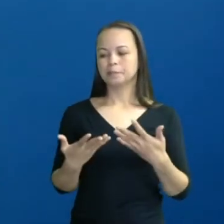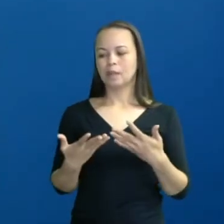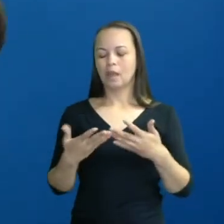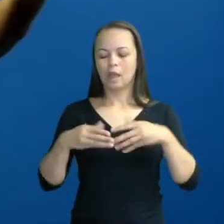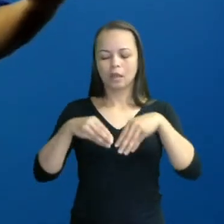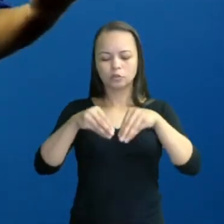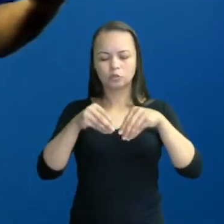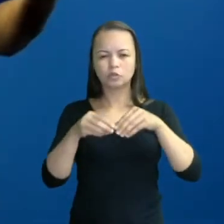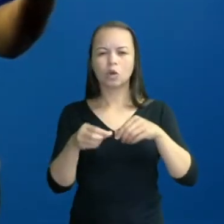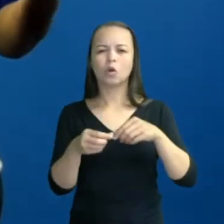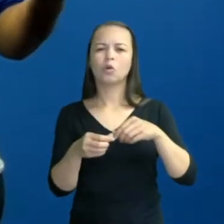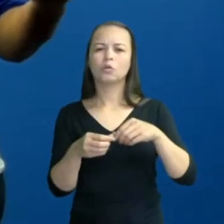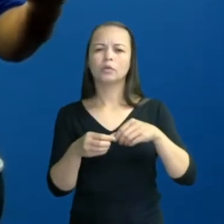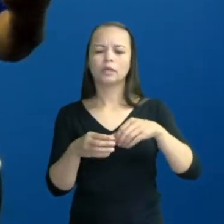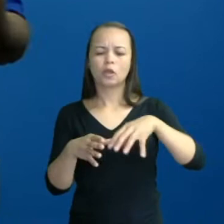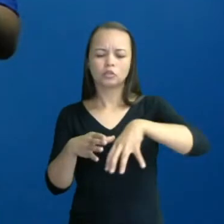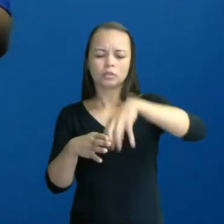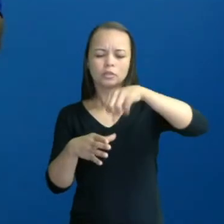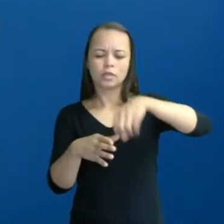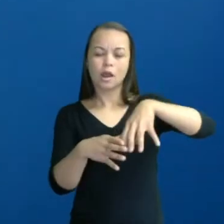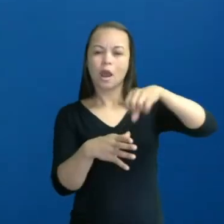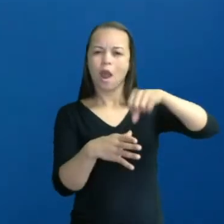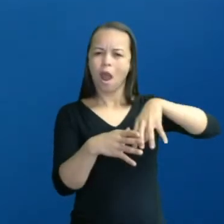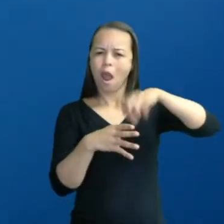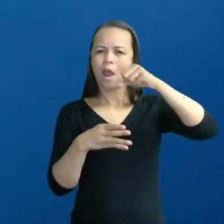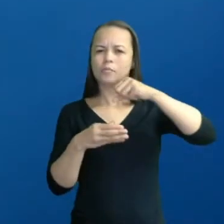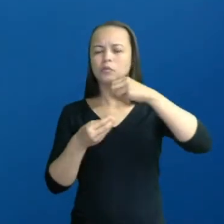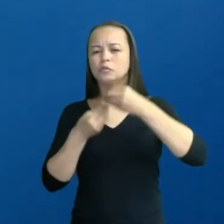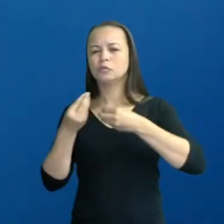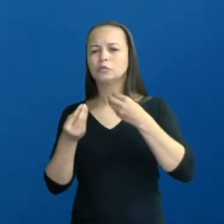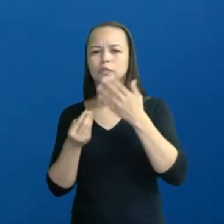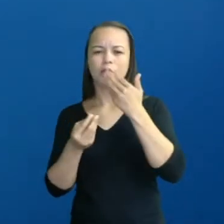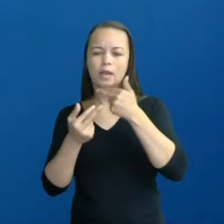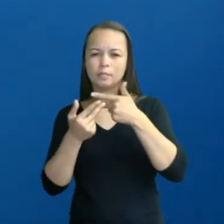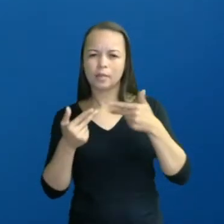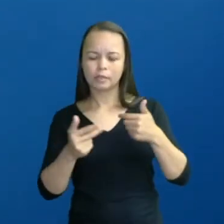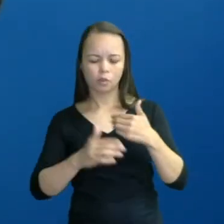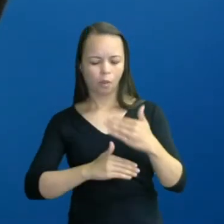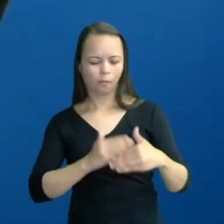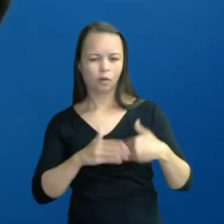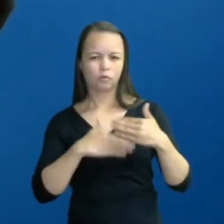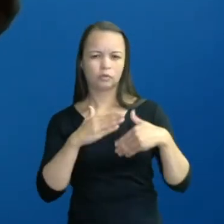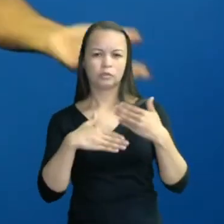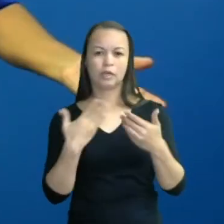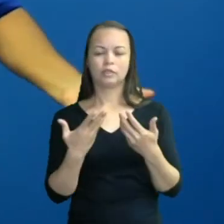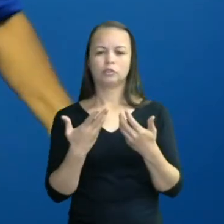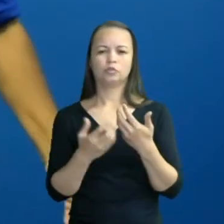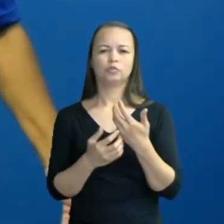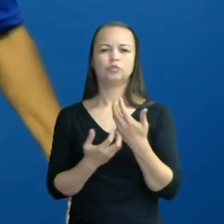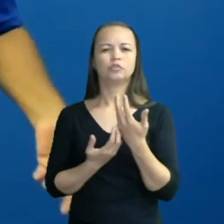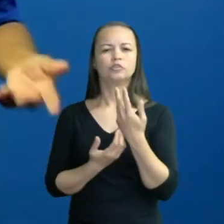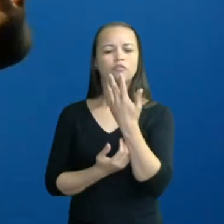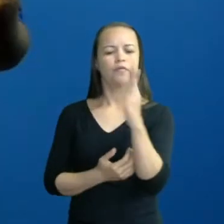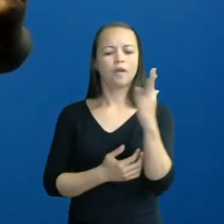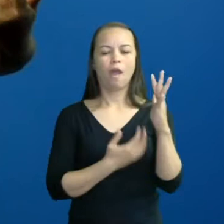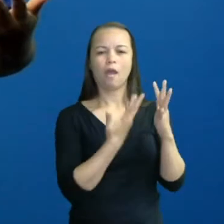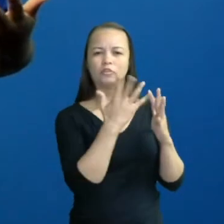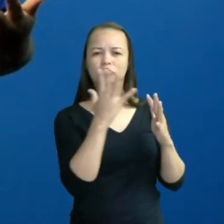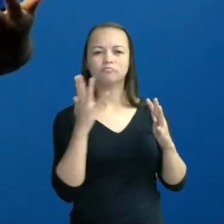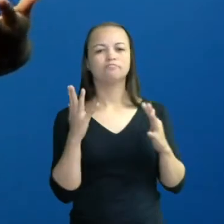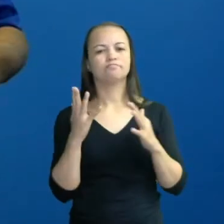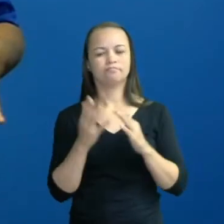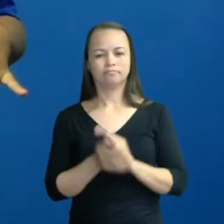que saem os alimentos, onde nós produzimos os vegetais. É